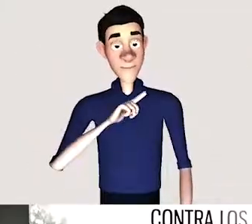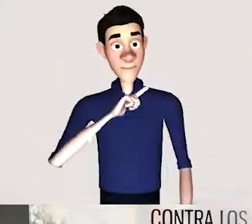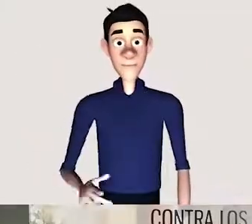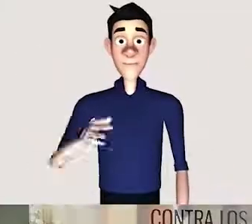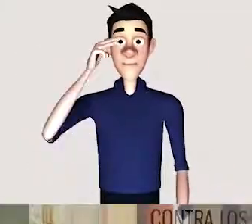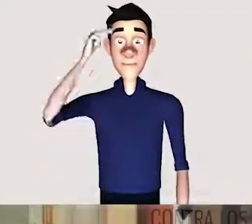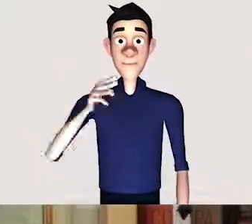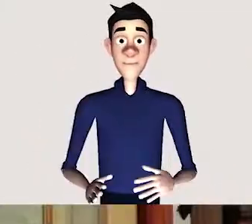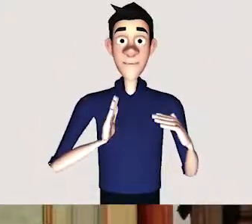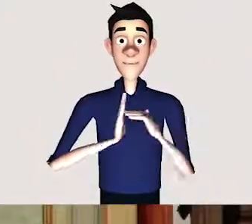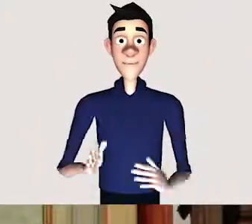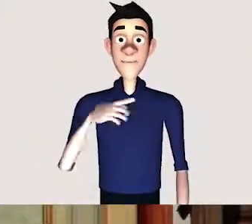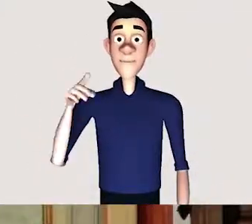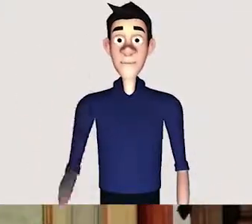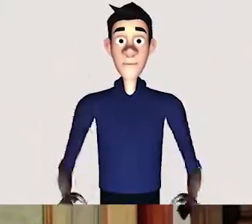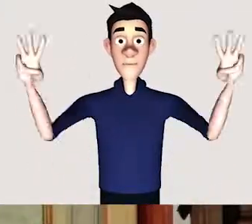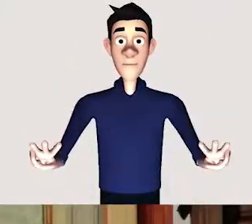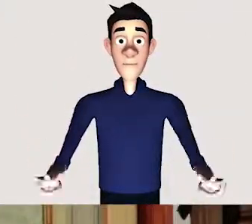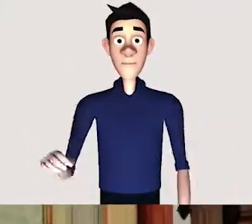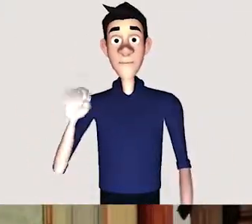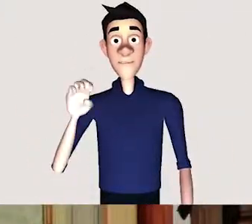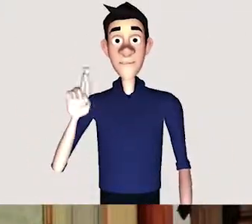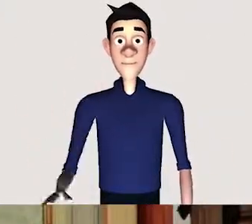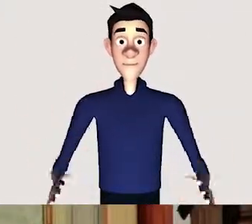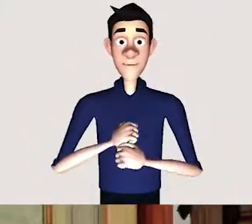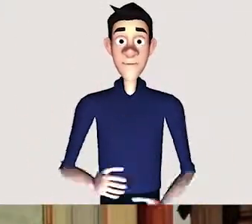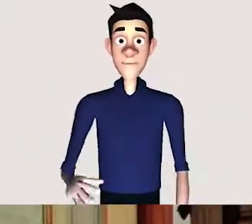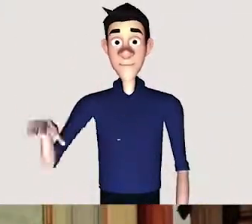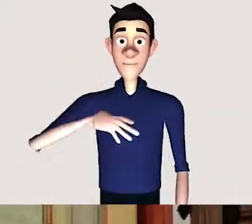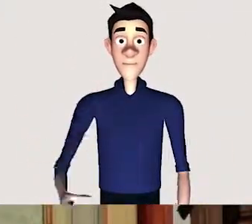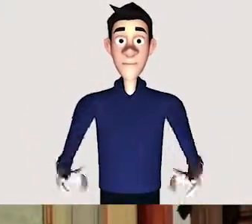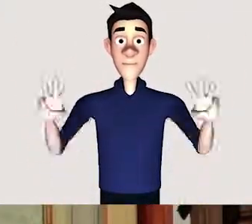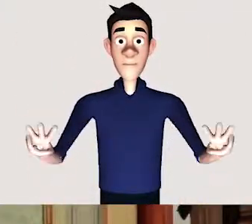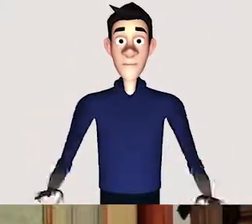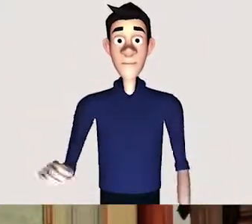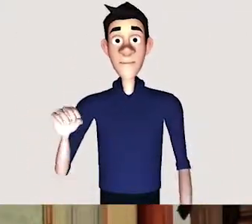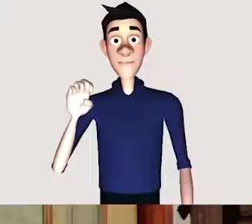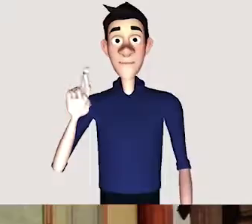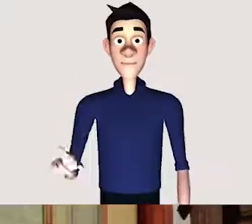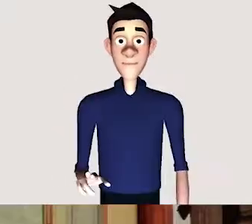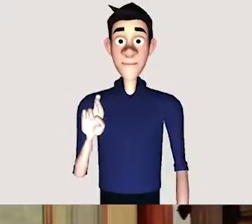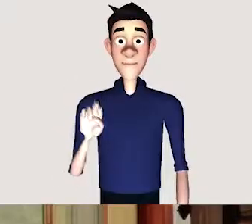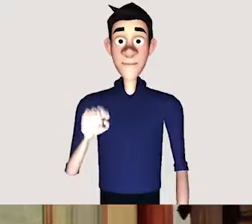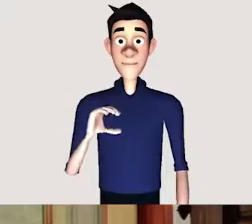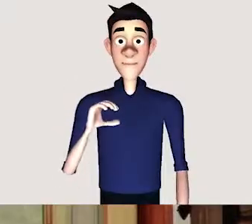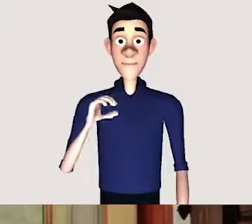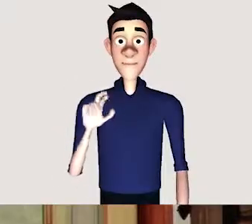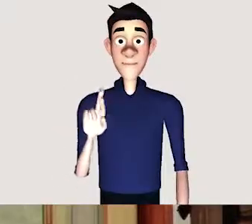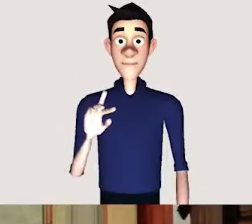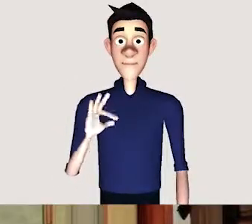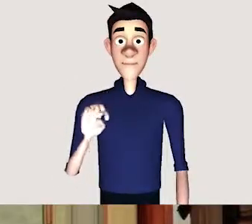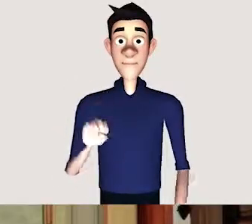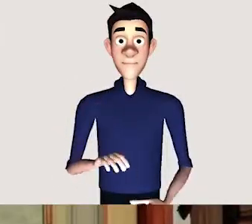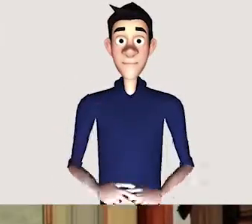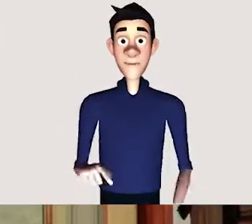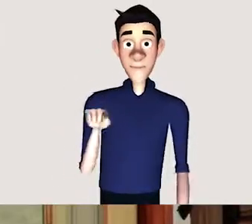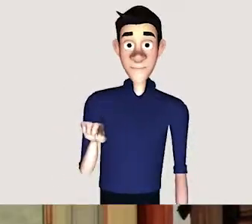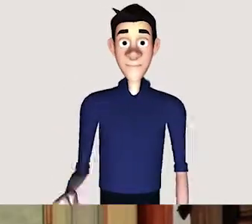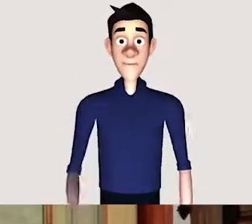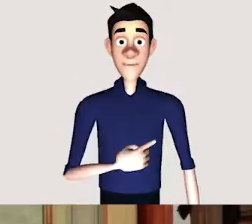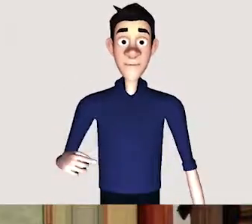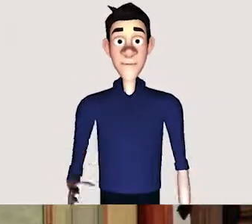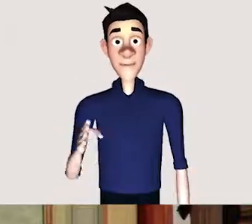um recorte. E aí eu já posso compreender agora que os museus acionam memórias